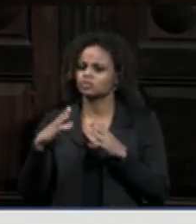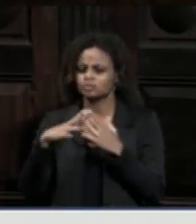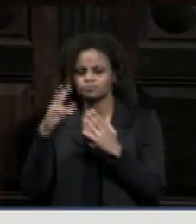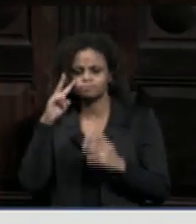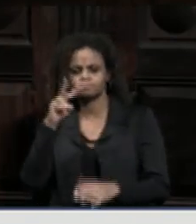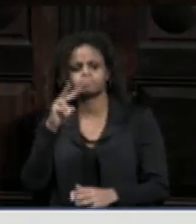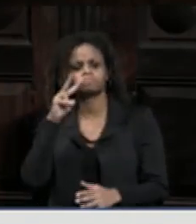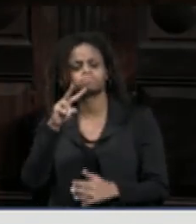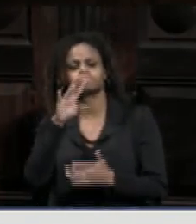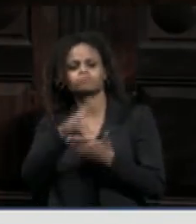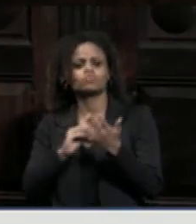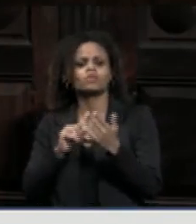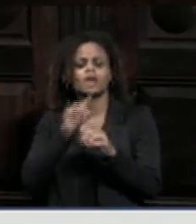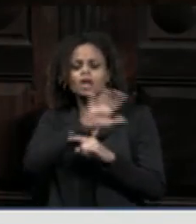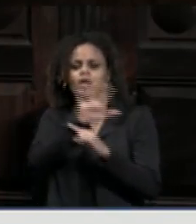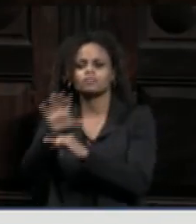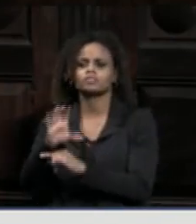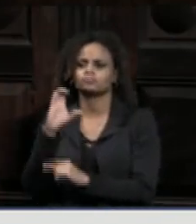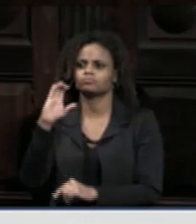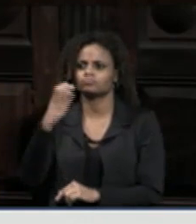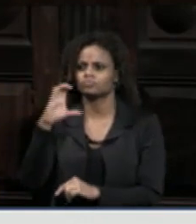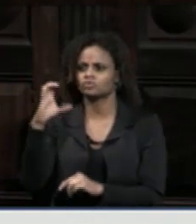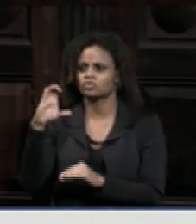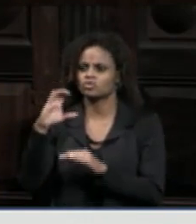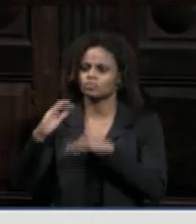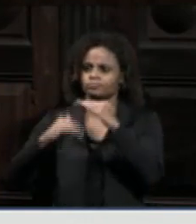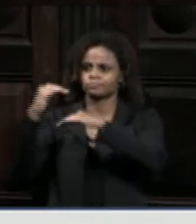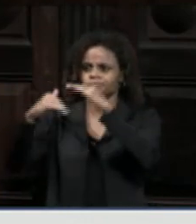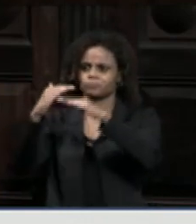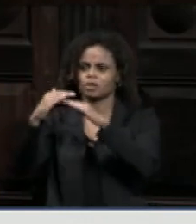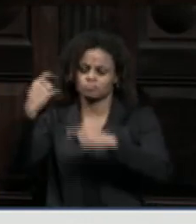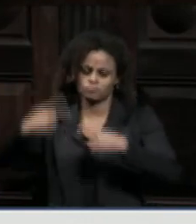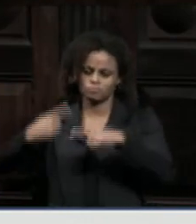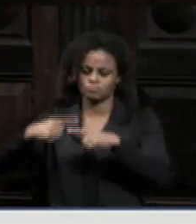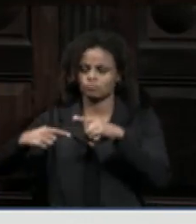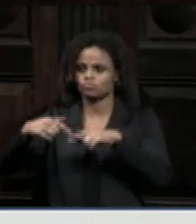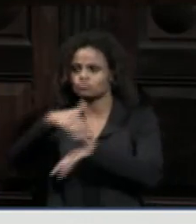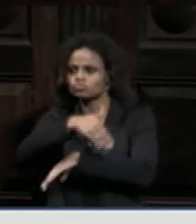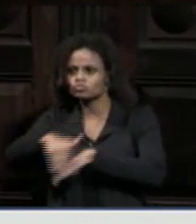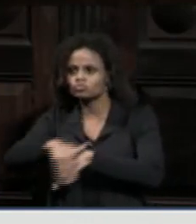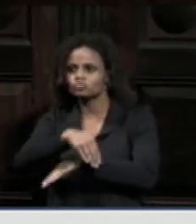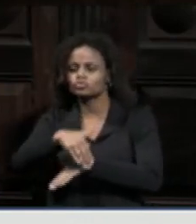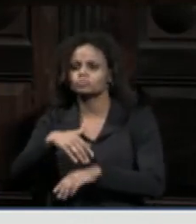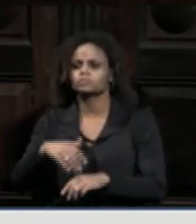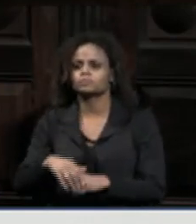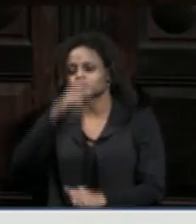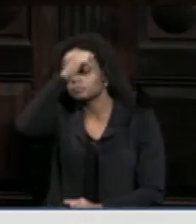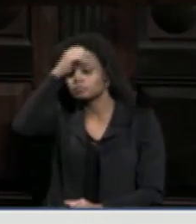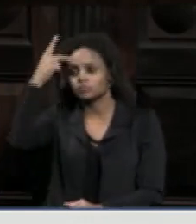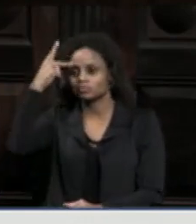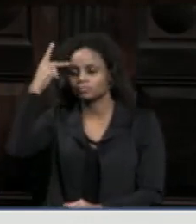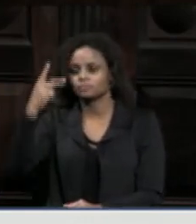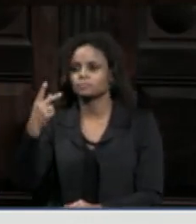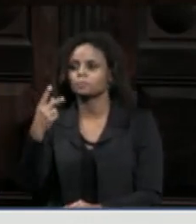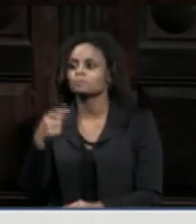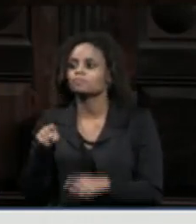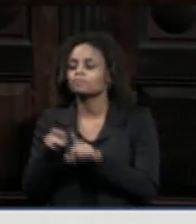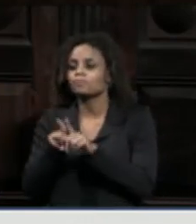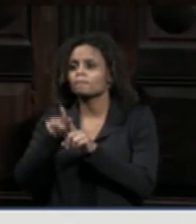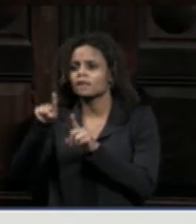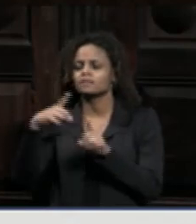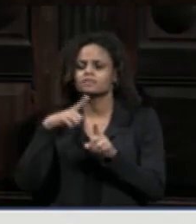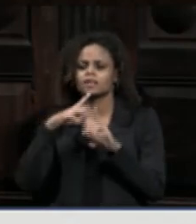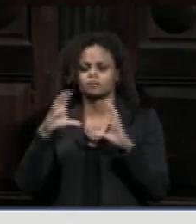que Niterói avance em várias áreas das políticas públicas, porque é uma entidade, tem associações de moradores, tem